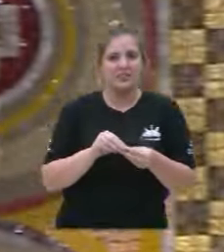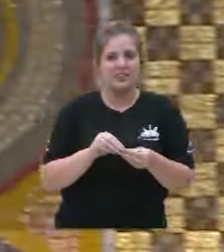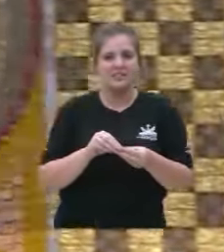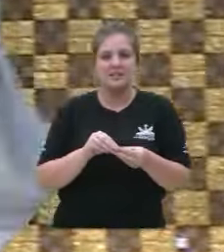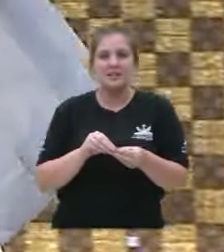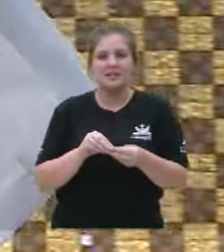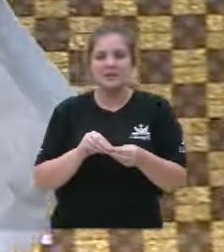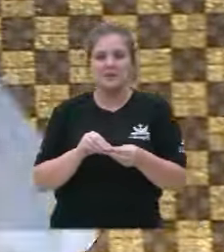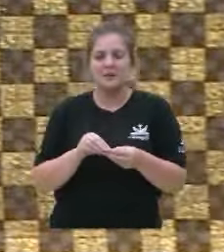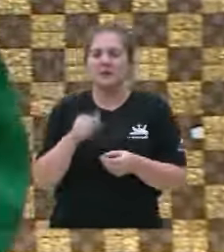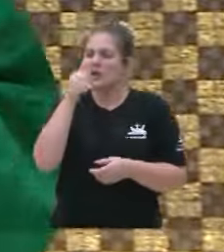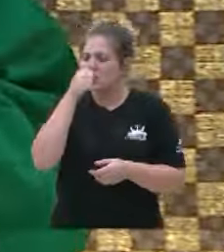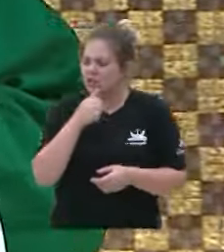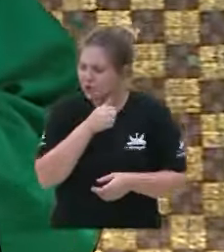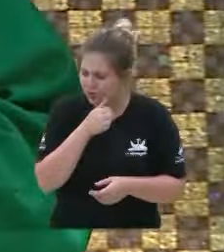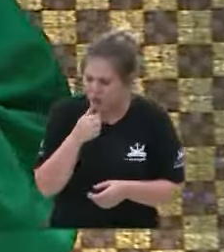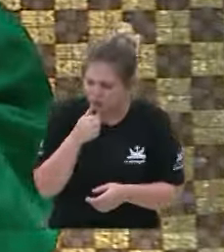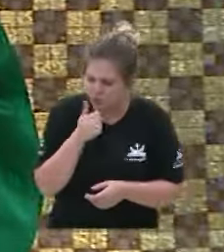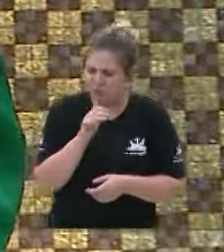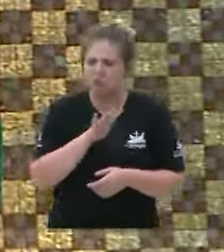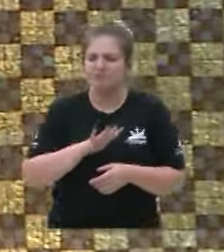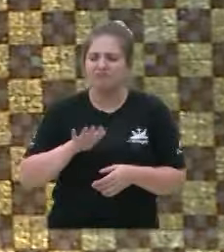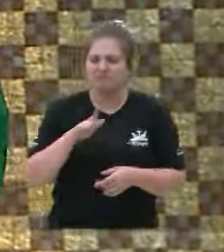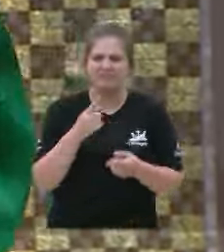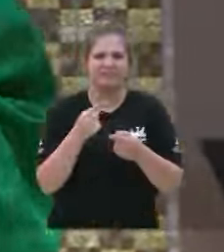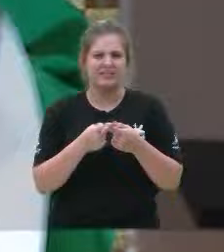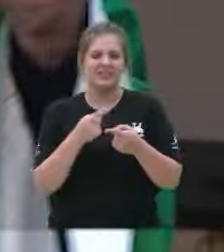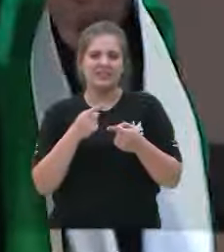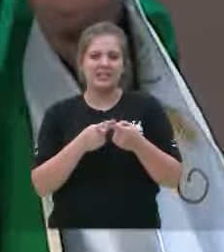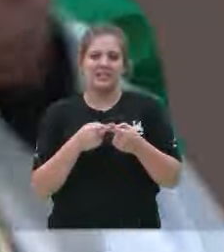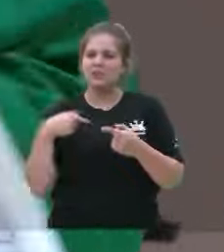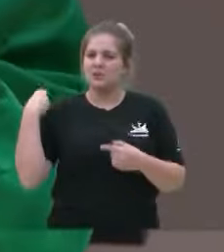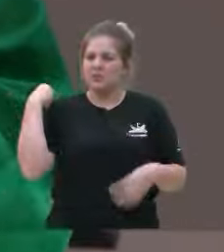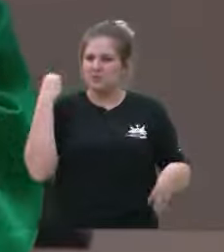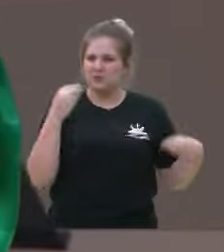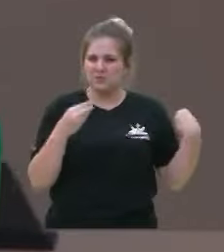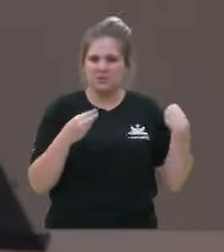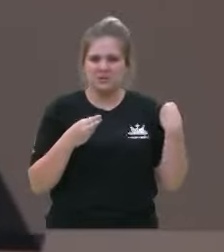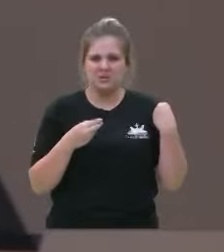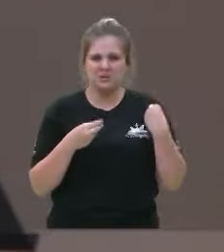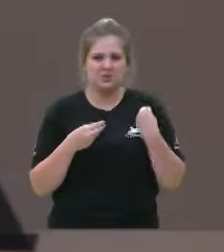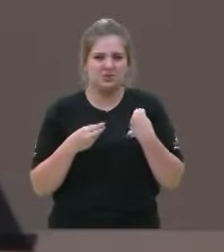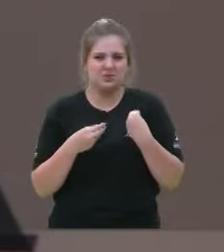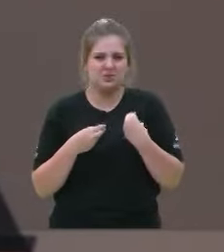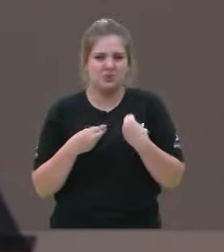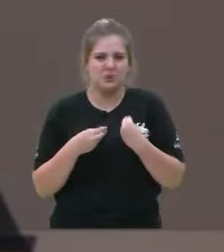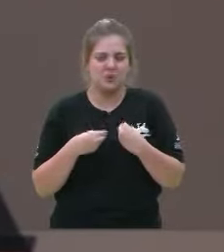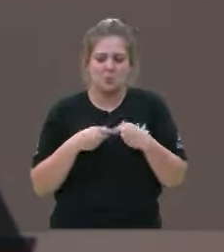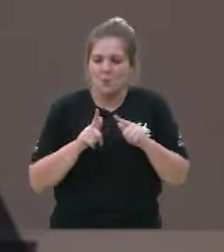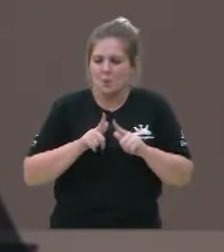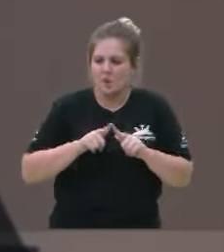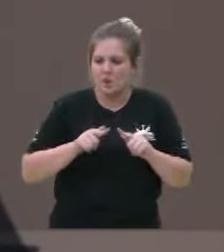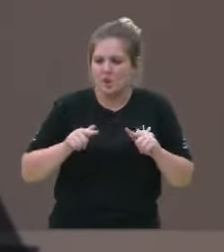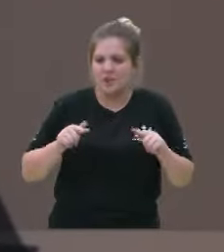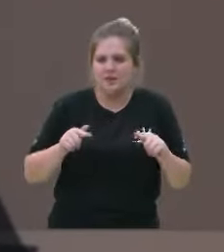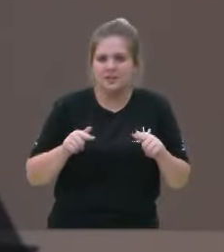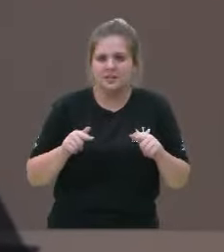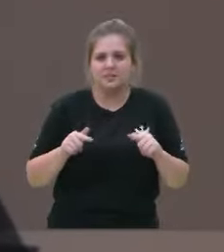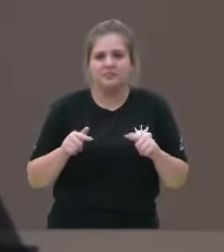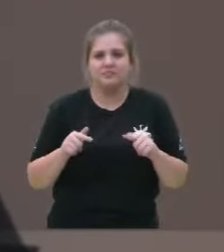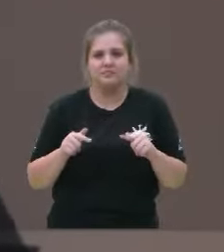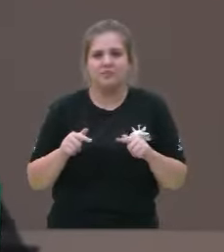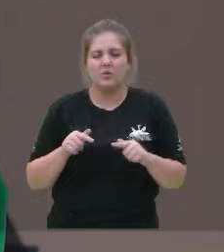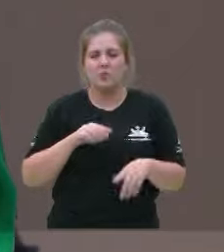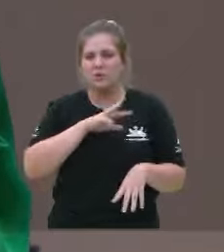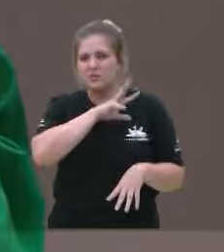praticaram juns vestiram-se de sacos até os animais deixaram